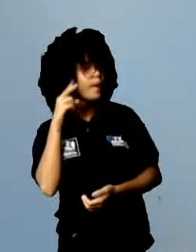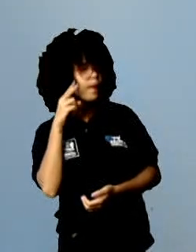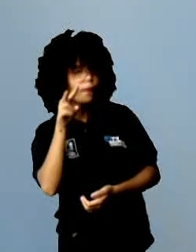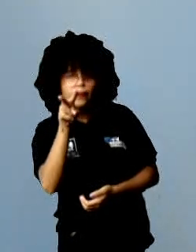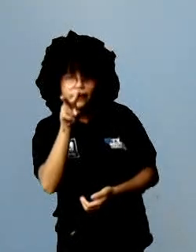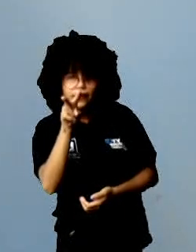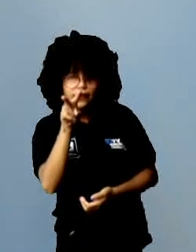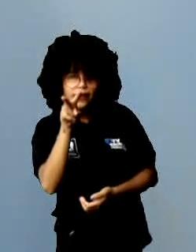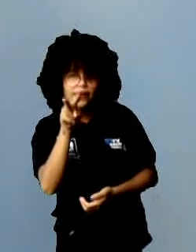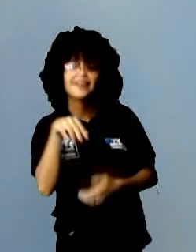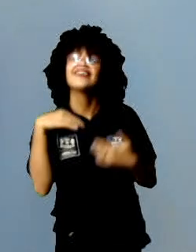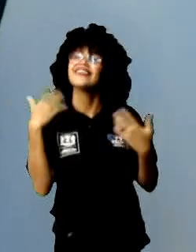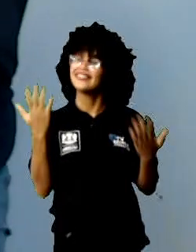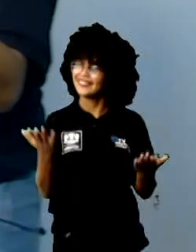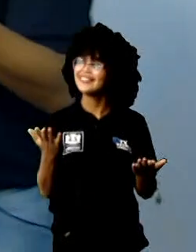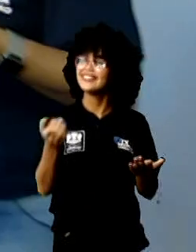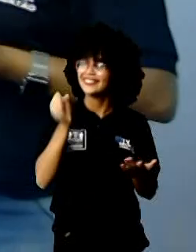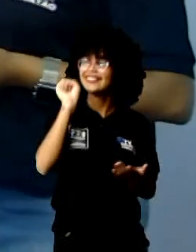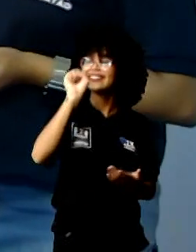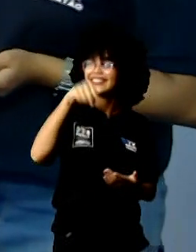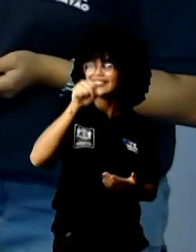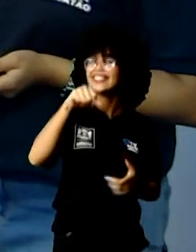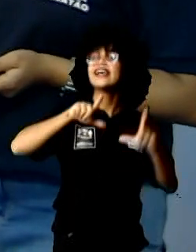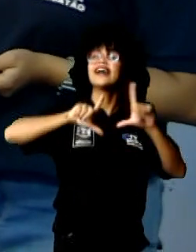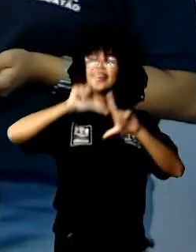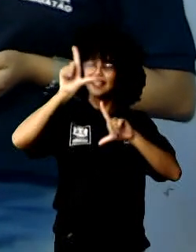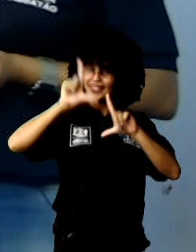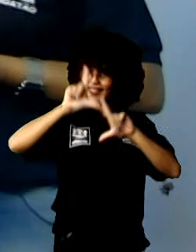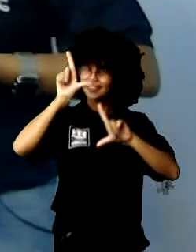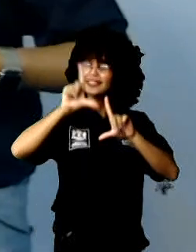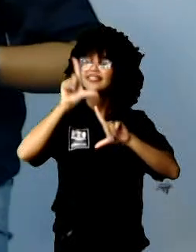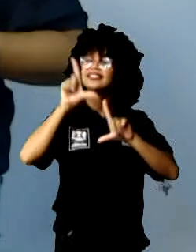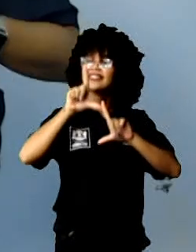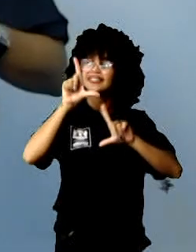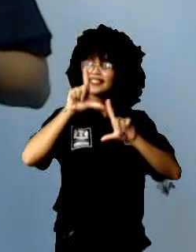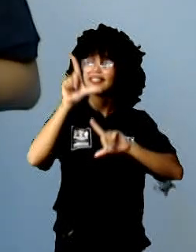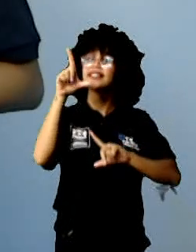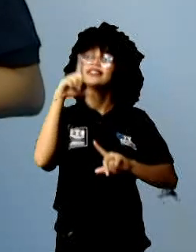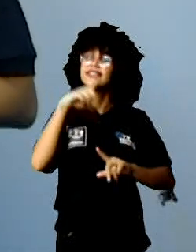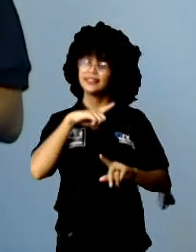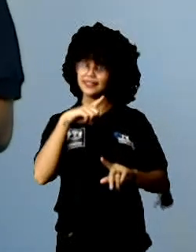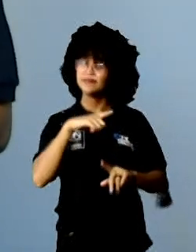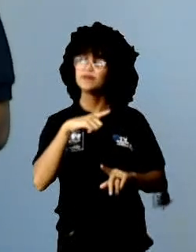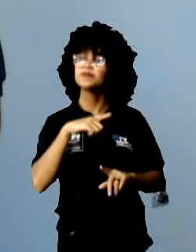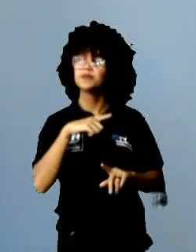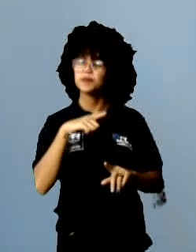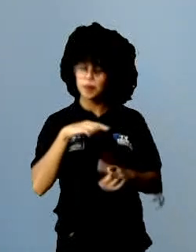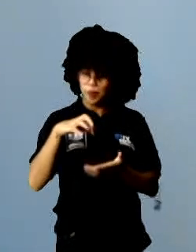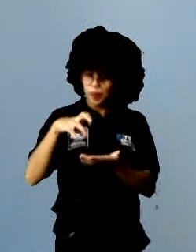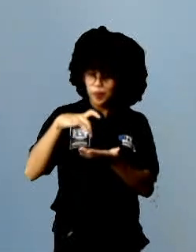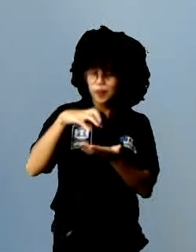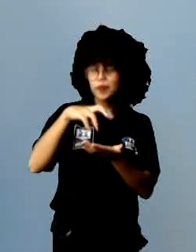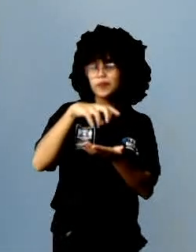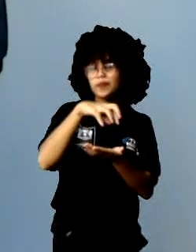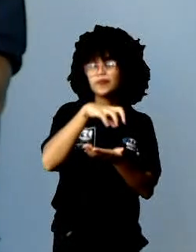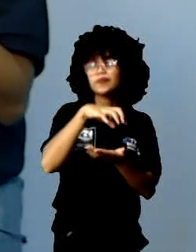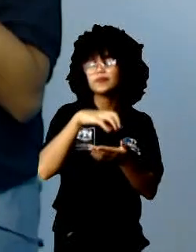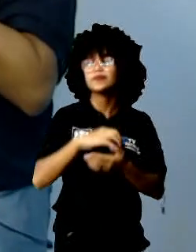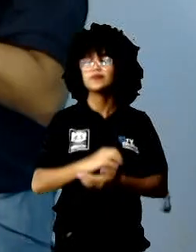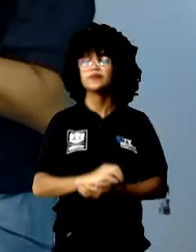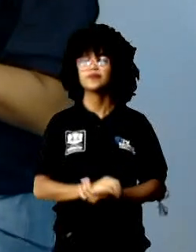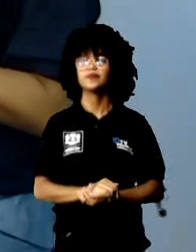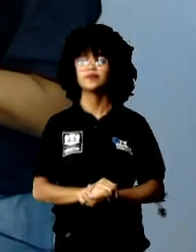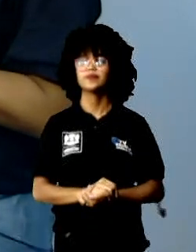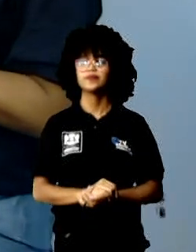a É isso mesmo letras tinha letras na patinha do bichinho